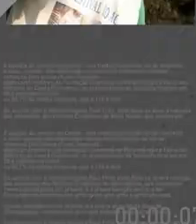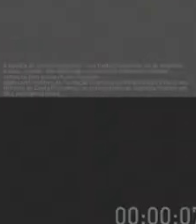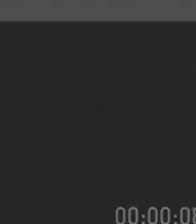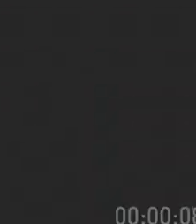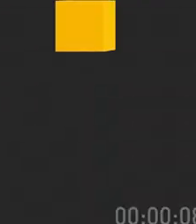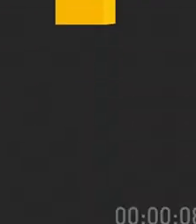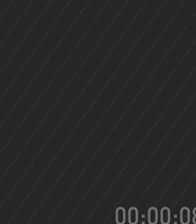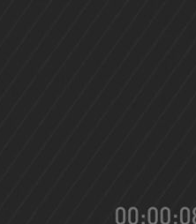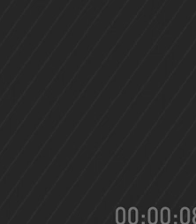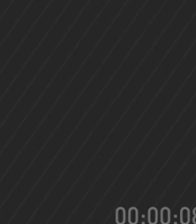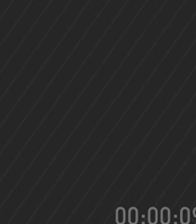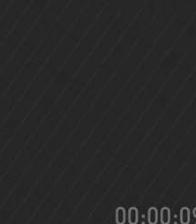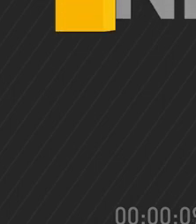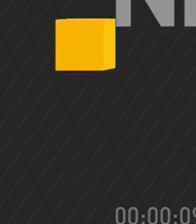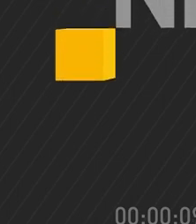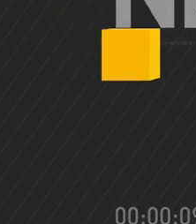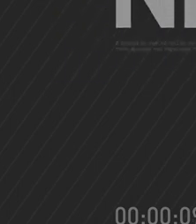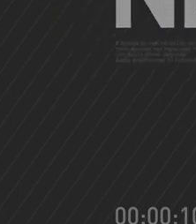Federal